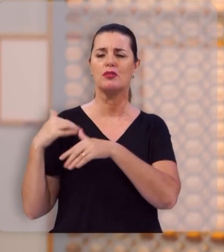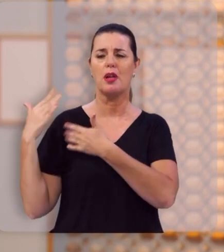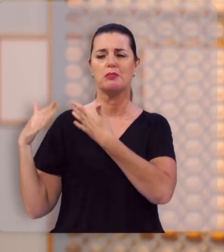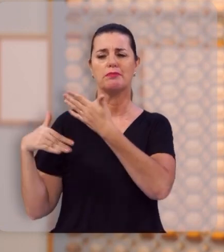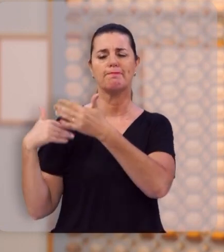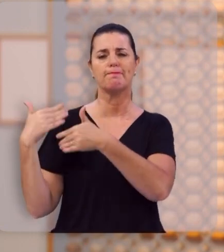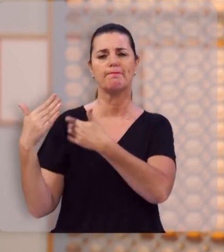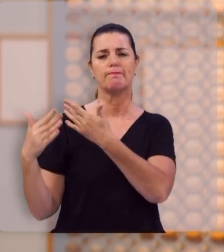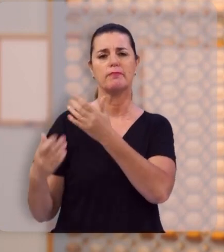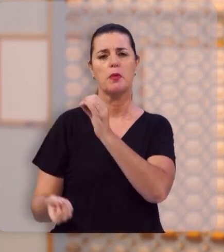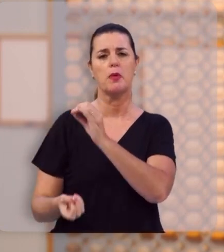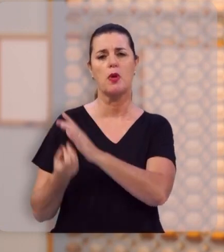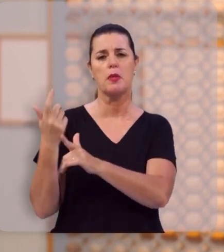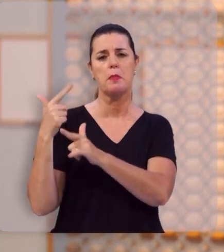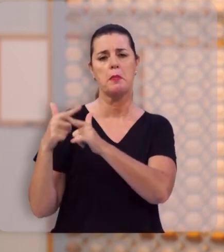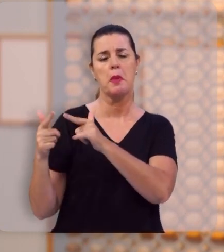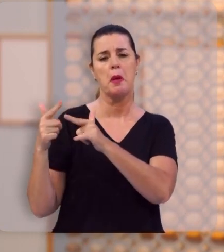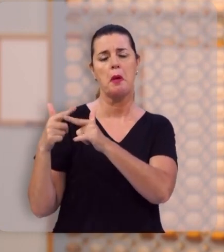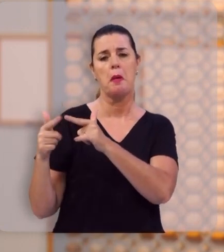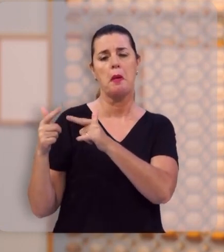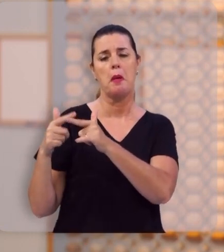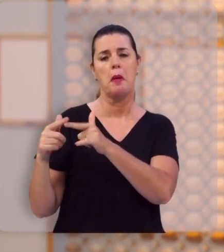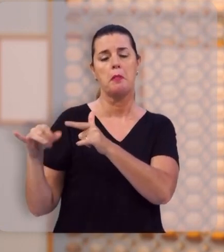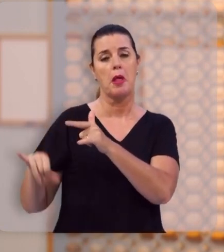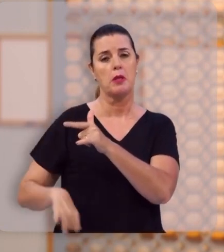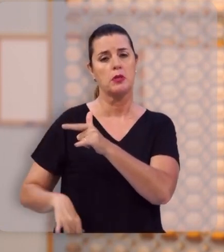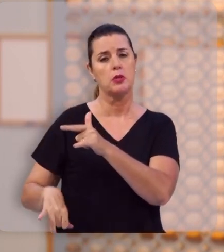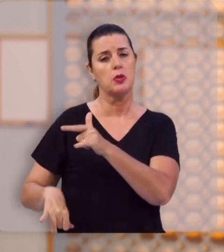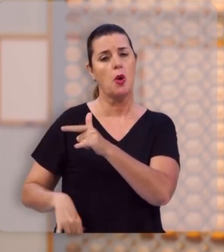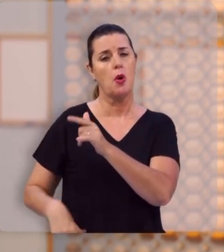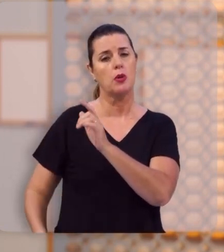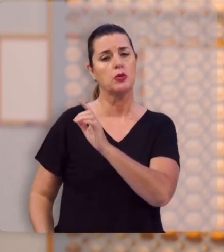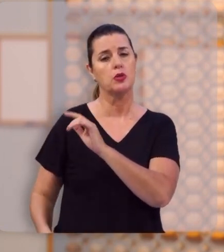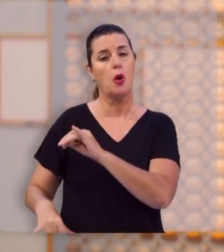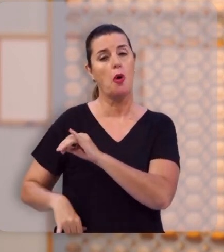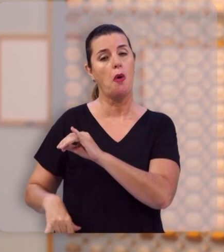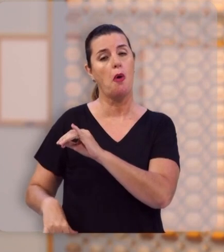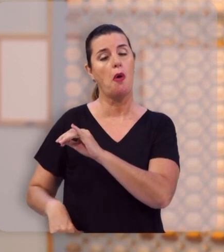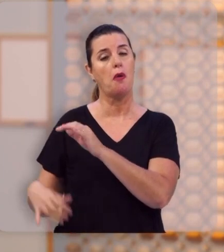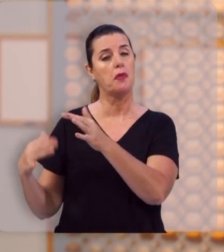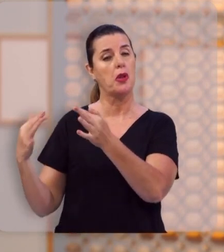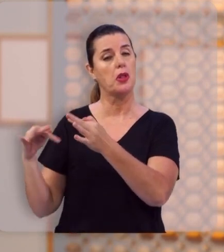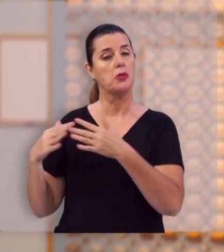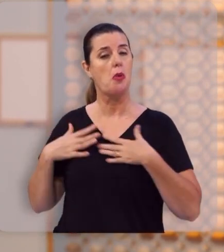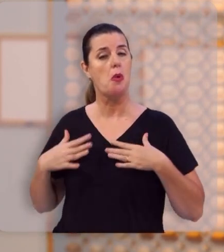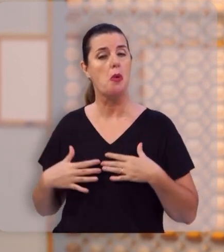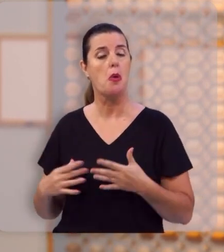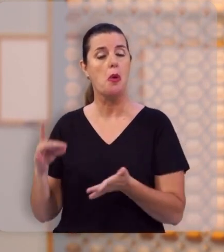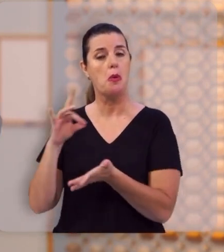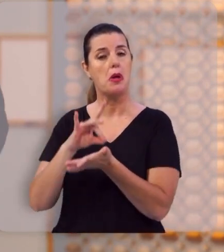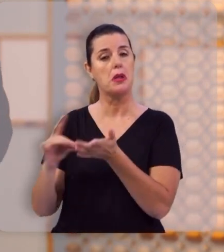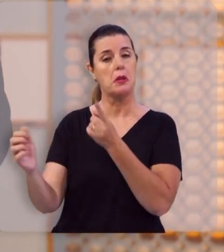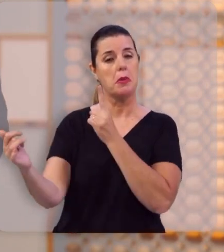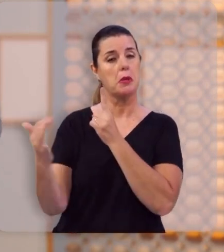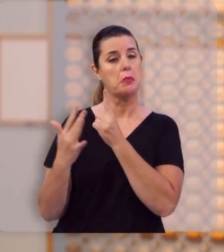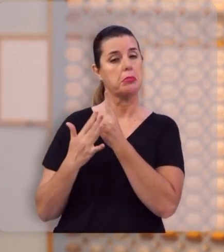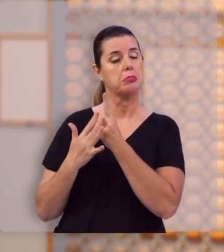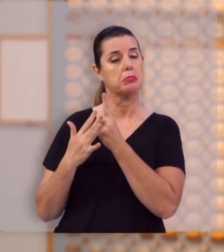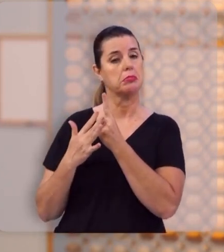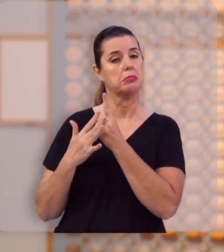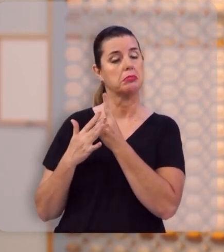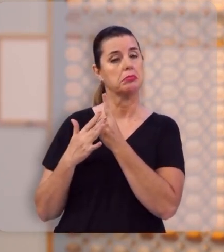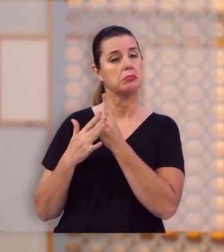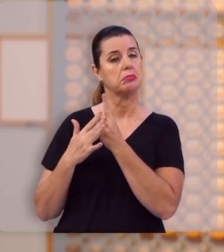passou, a crise chegou, a dor lateja em seu corpo, os inimigos à